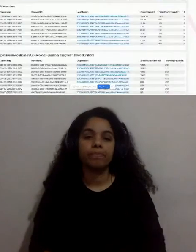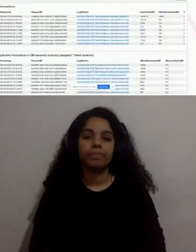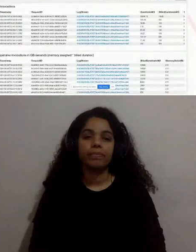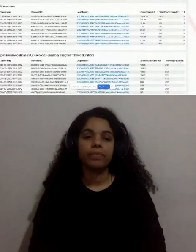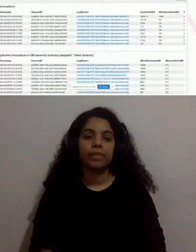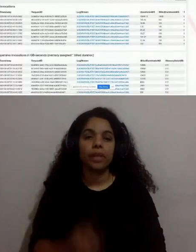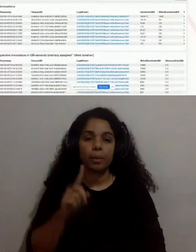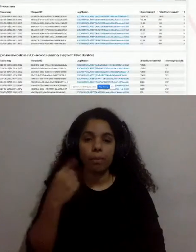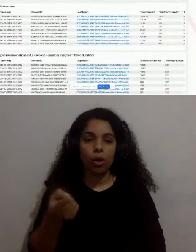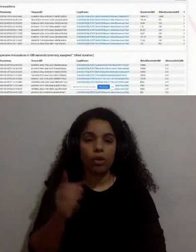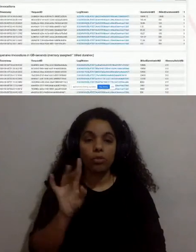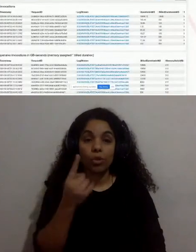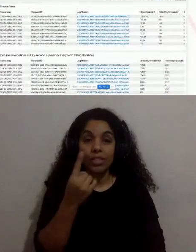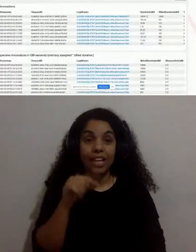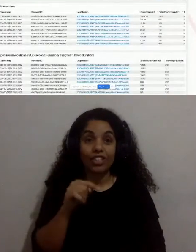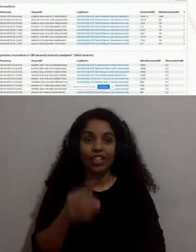Próximo, só um instante, gente.